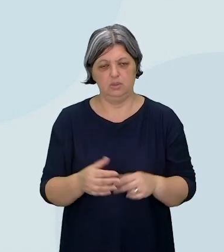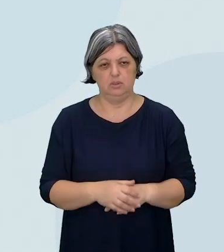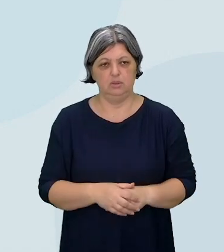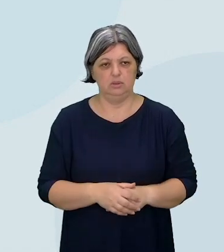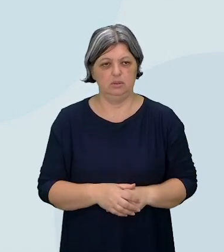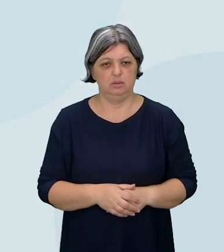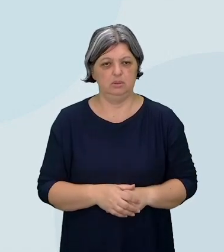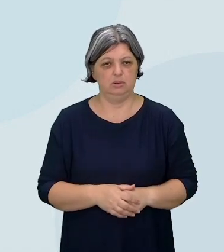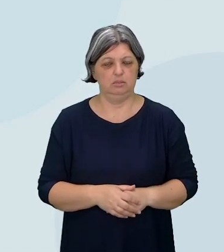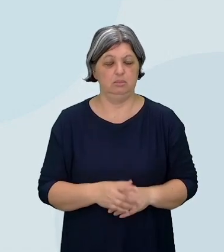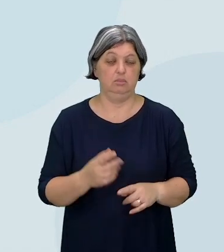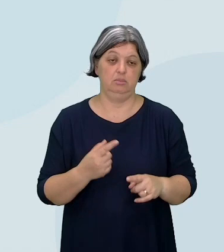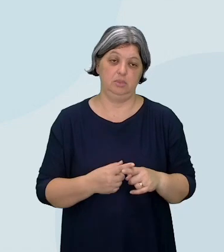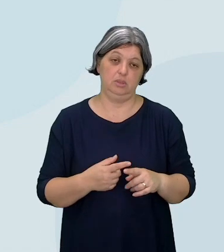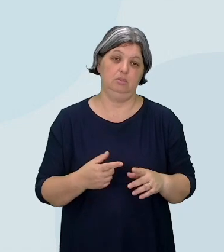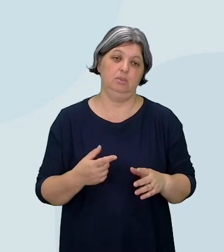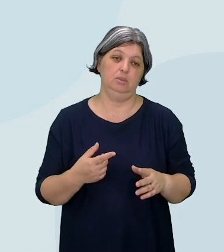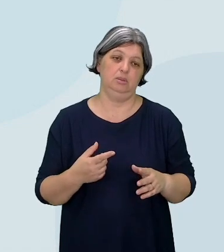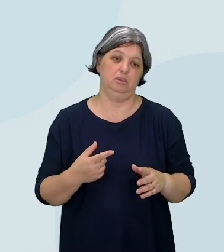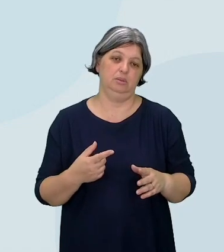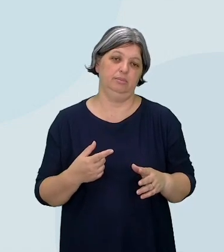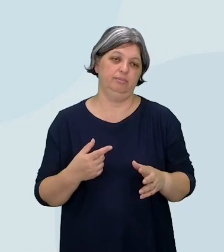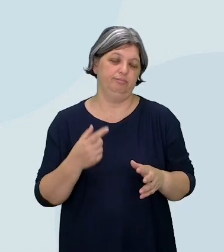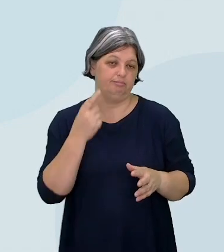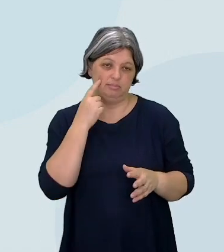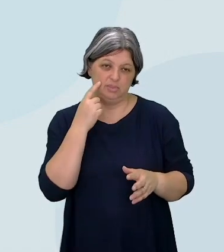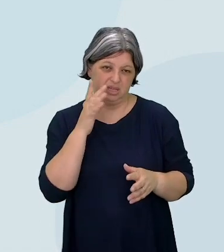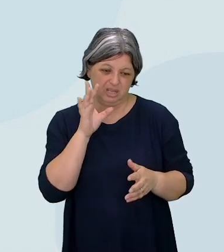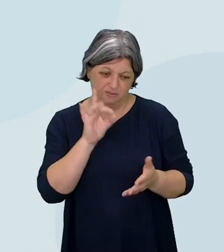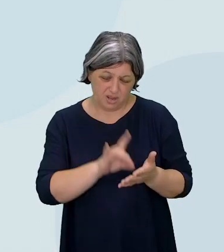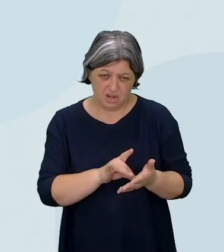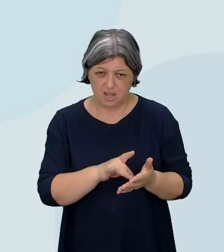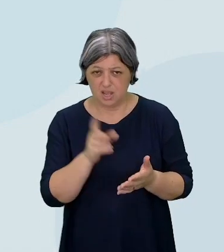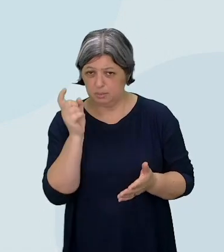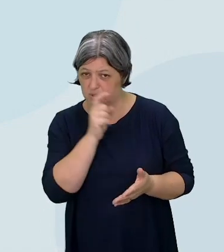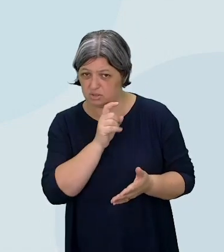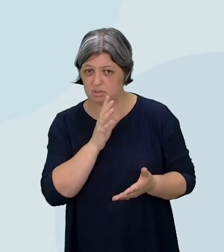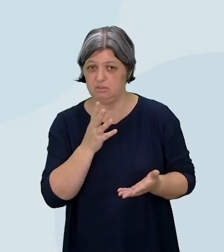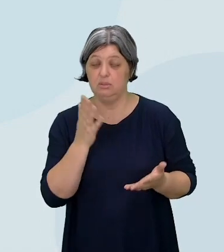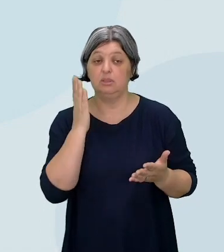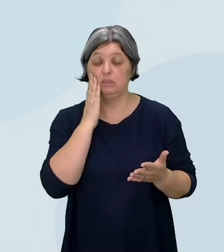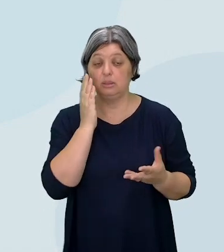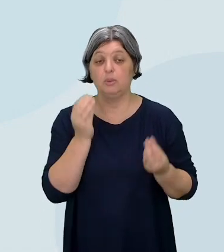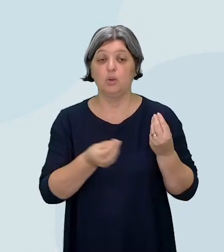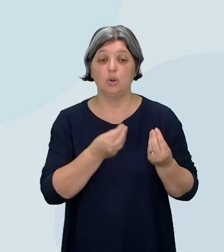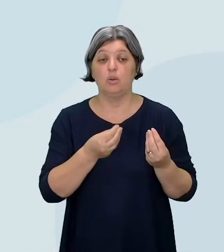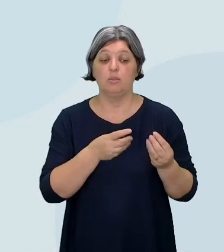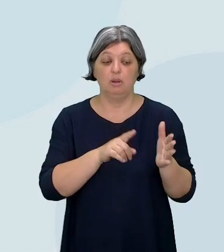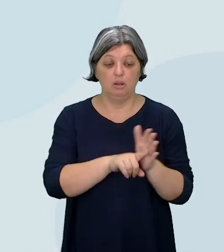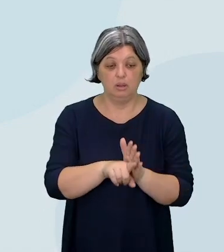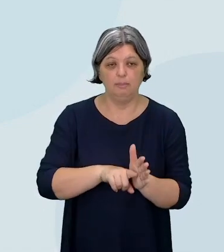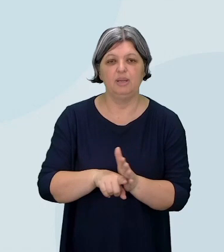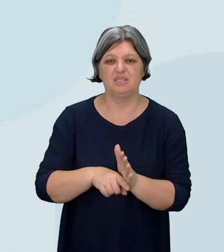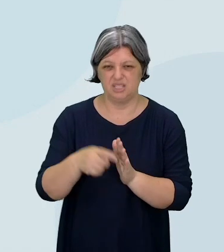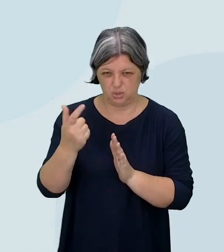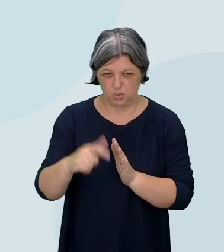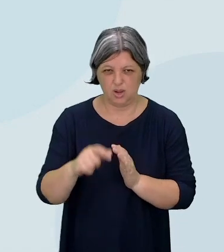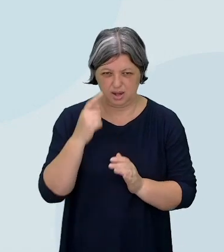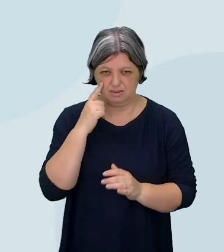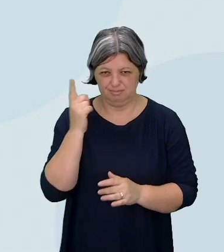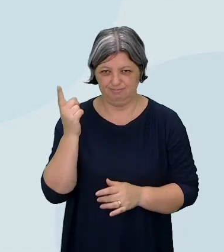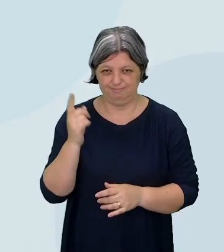quando a gente fala sobre saber se uma informação é verdadeira ou não, é sempre importante você ver se a pessoa trouxe as fontes. A fonte está aqui.